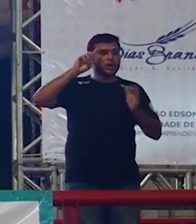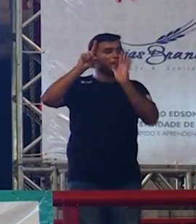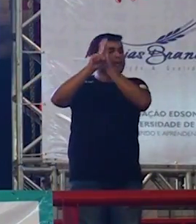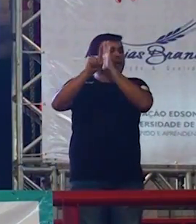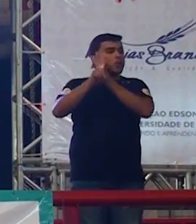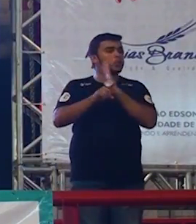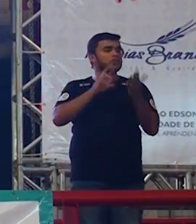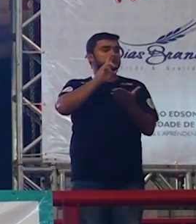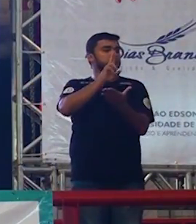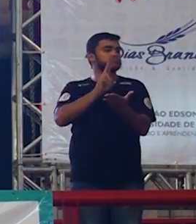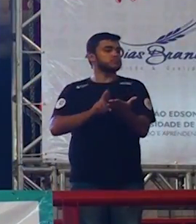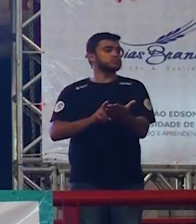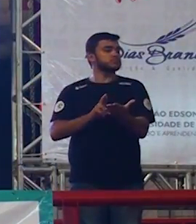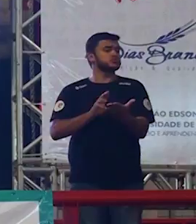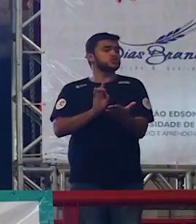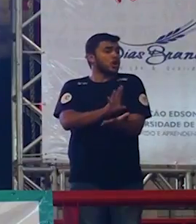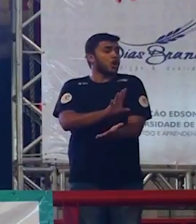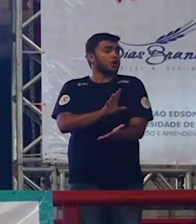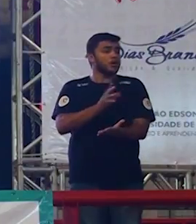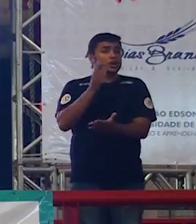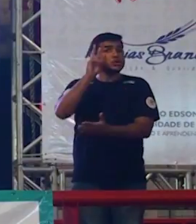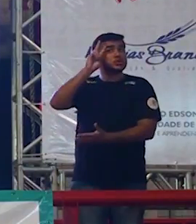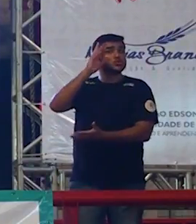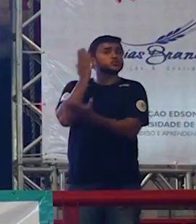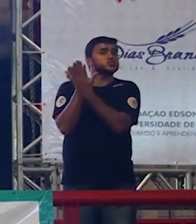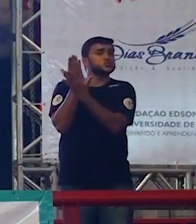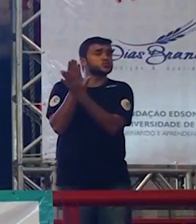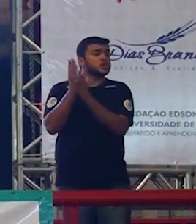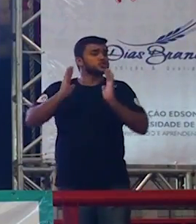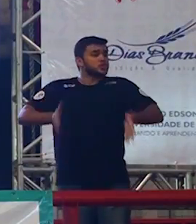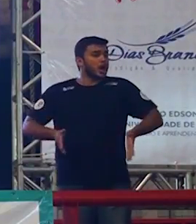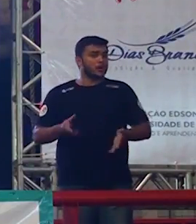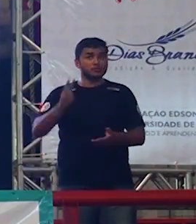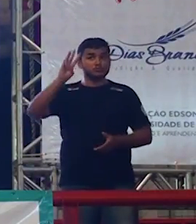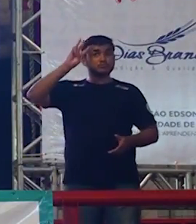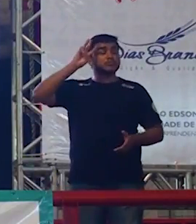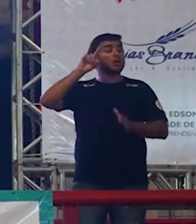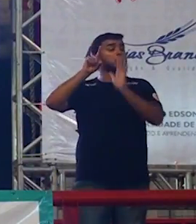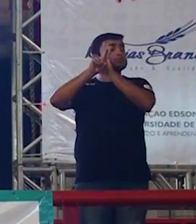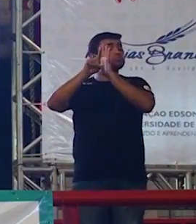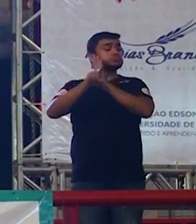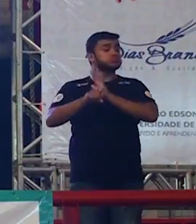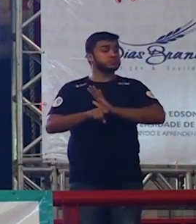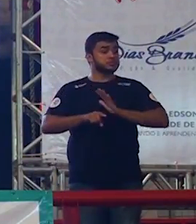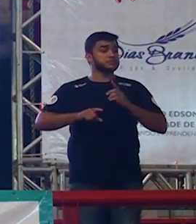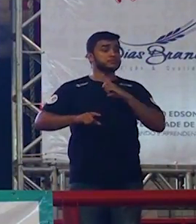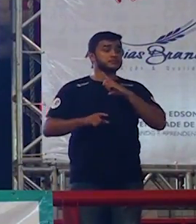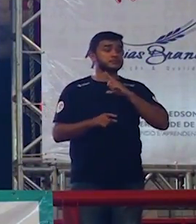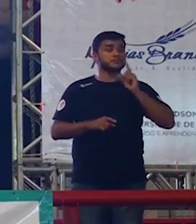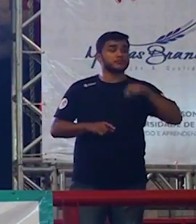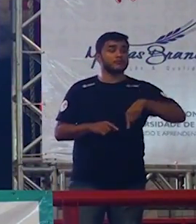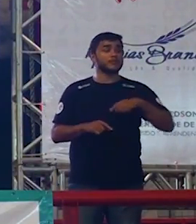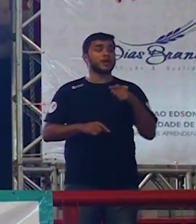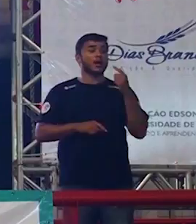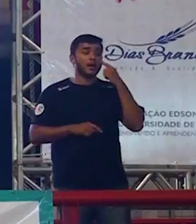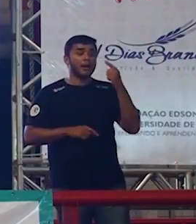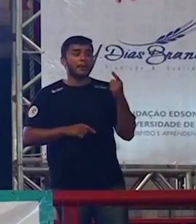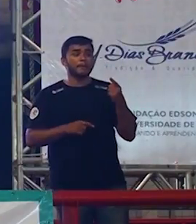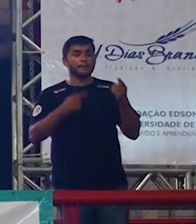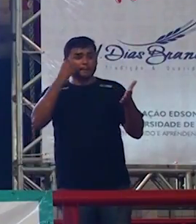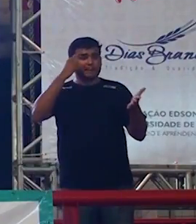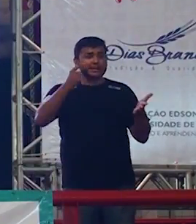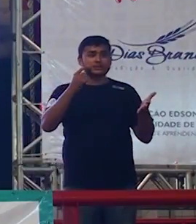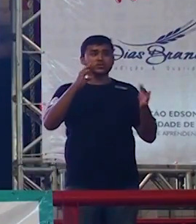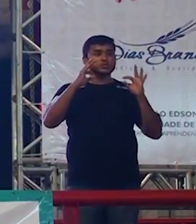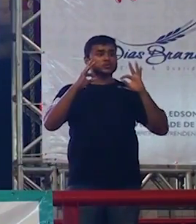Resolver de novo as questões que o professor fez, fazer as questões de casa, dar uma lida no resumo, se eu tenho um resumo daquela